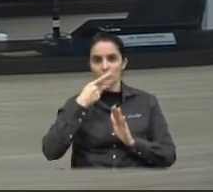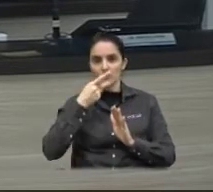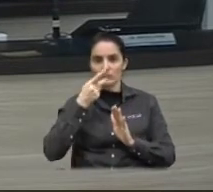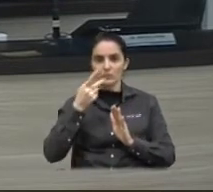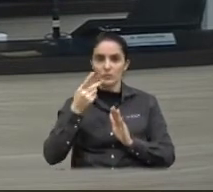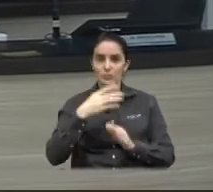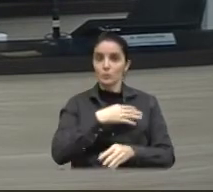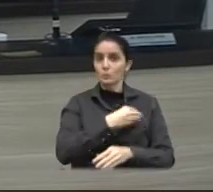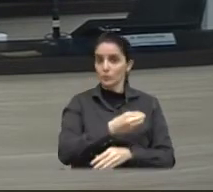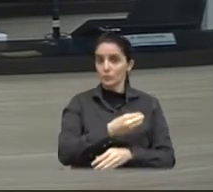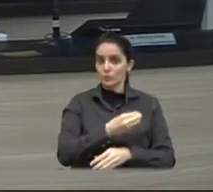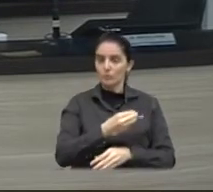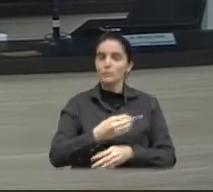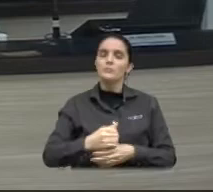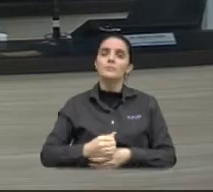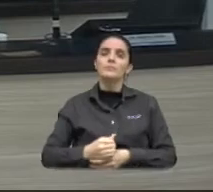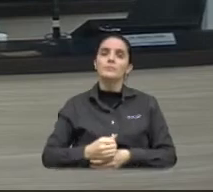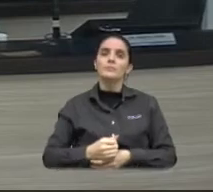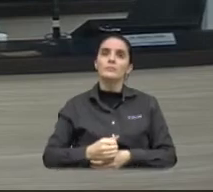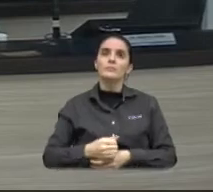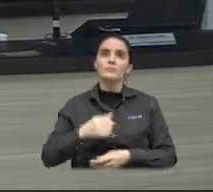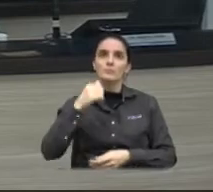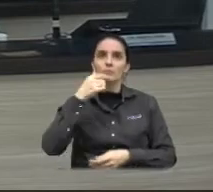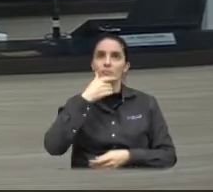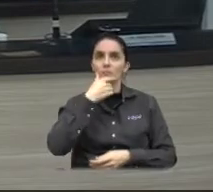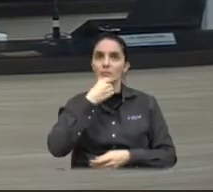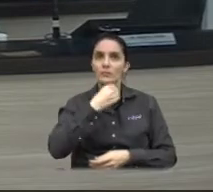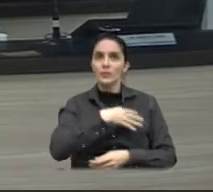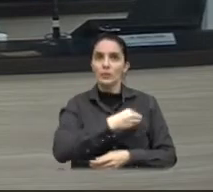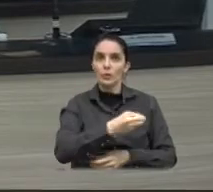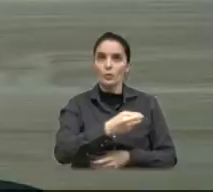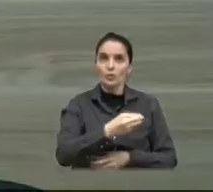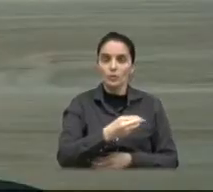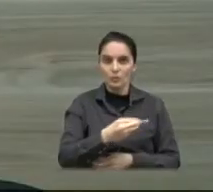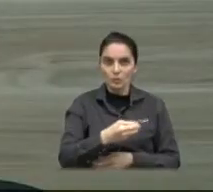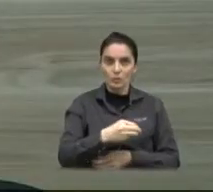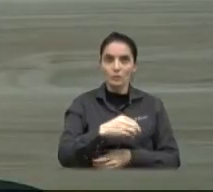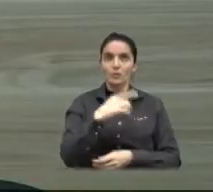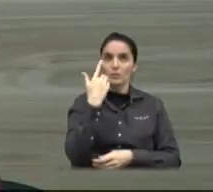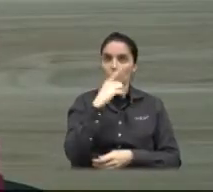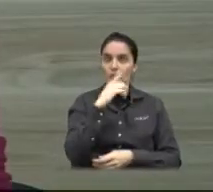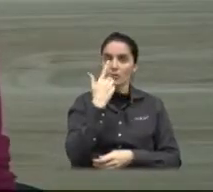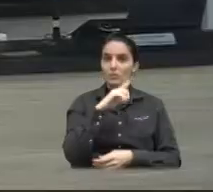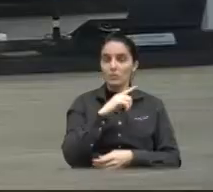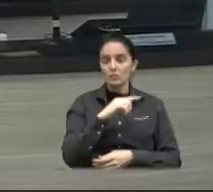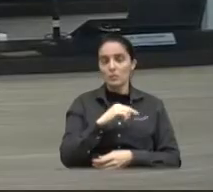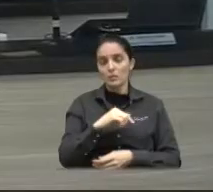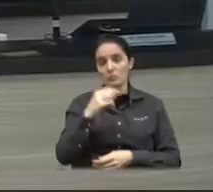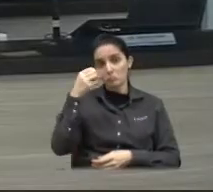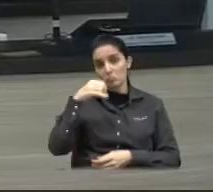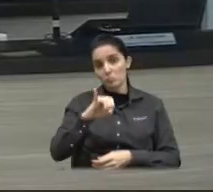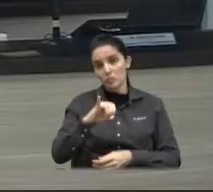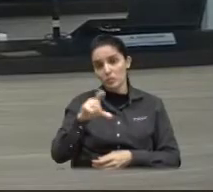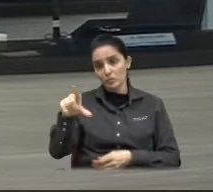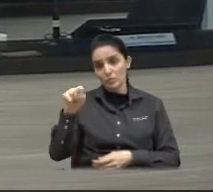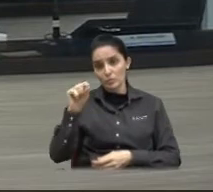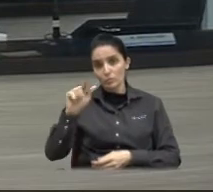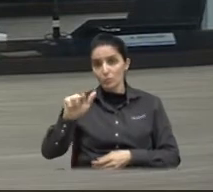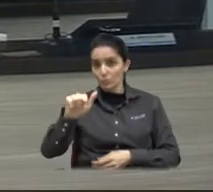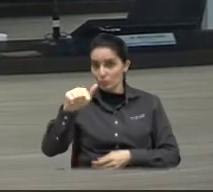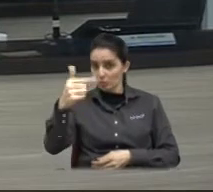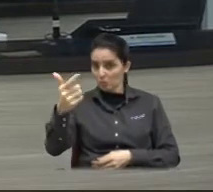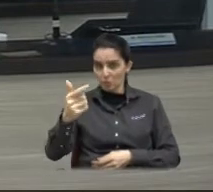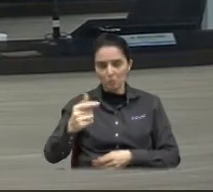meu filho tiver uma outra opção sexual eu vou amá lo